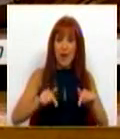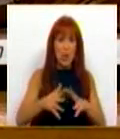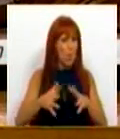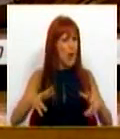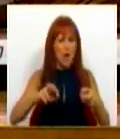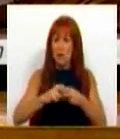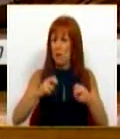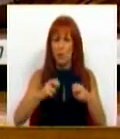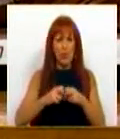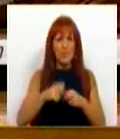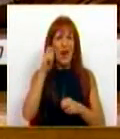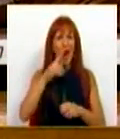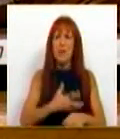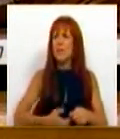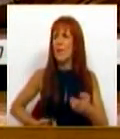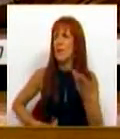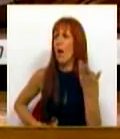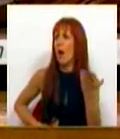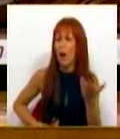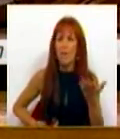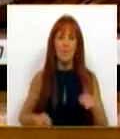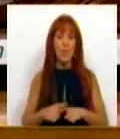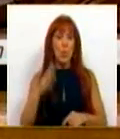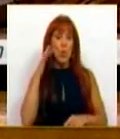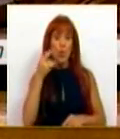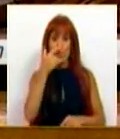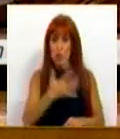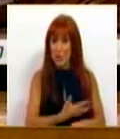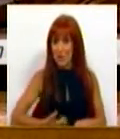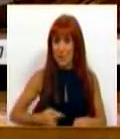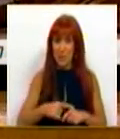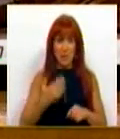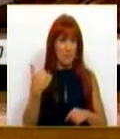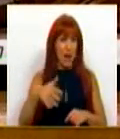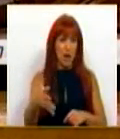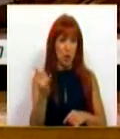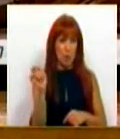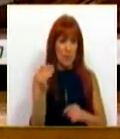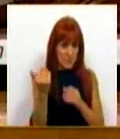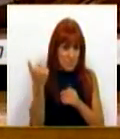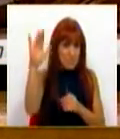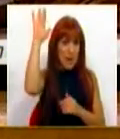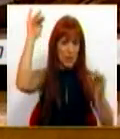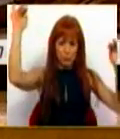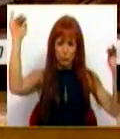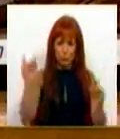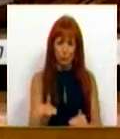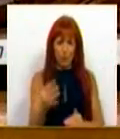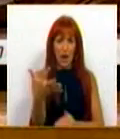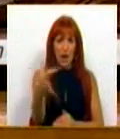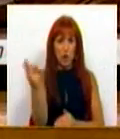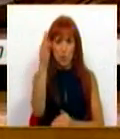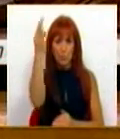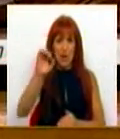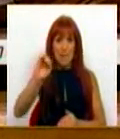maior flagelo para quem está desempregado. O número de desempregados há mais de 12 meses caiu 14%